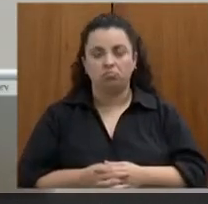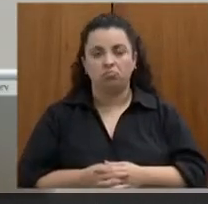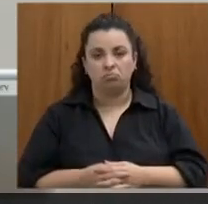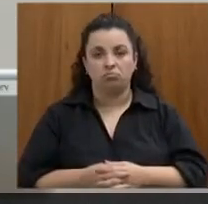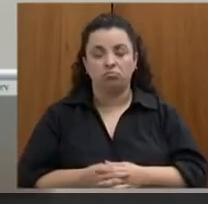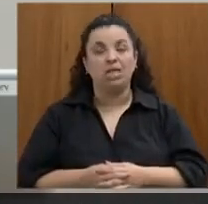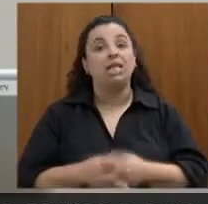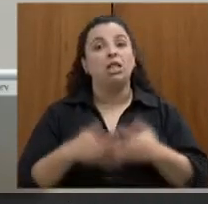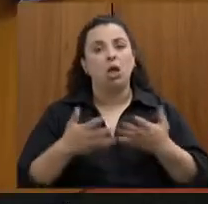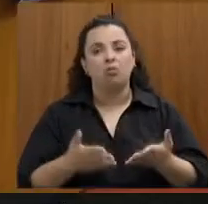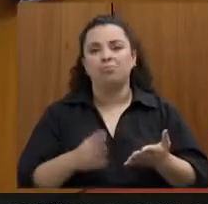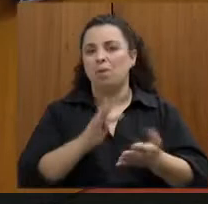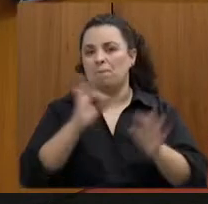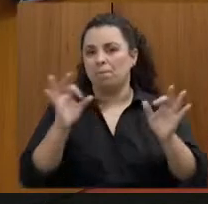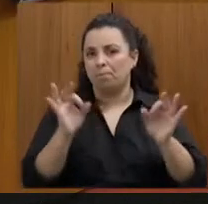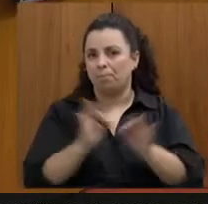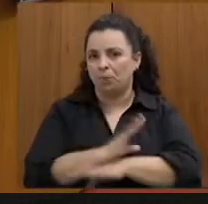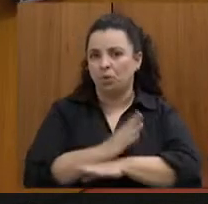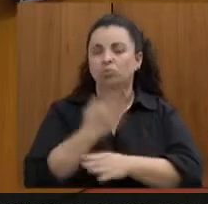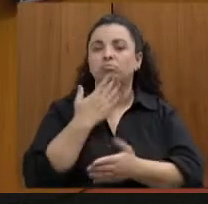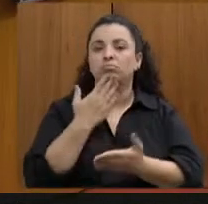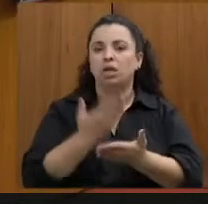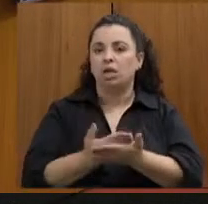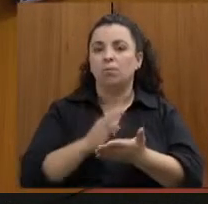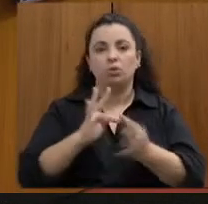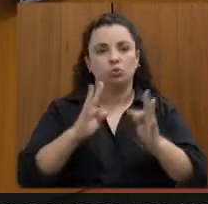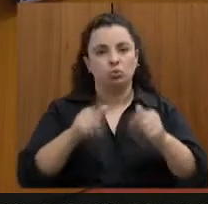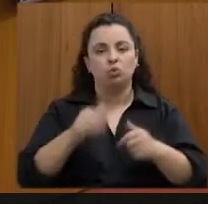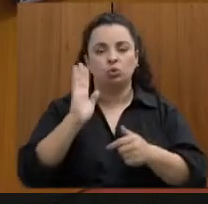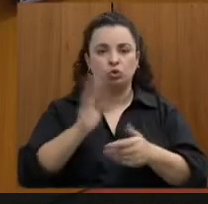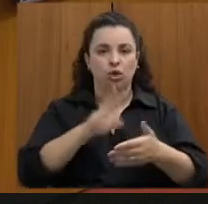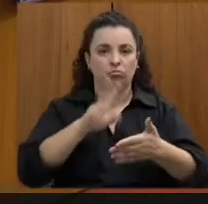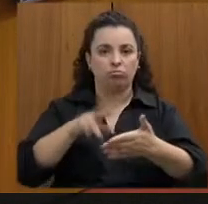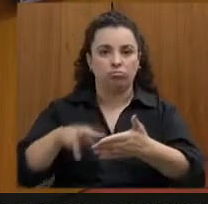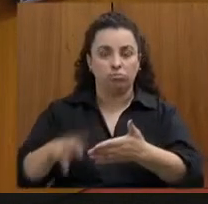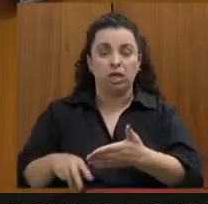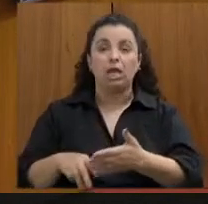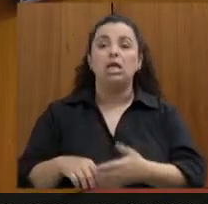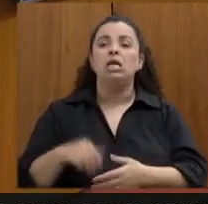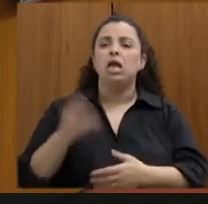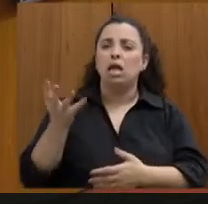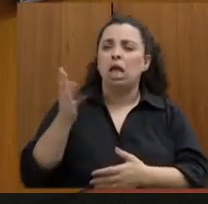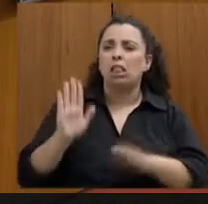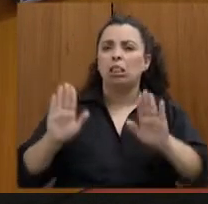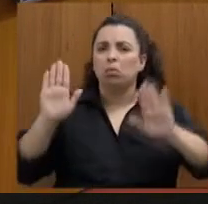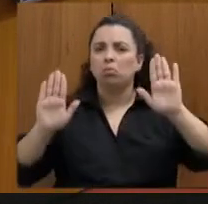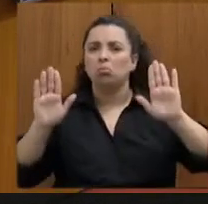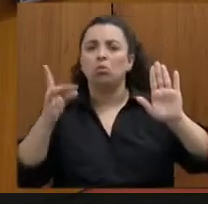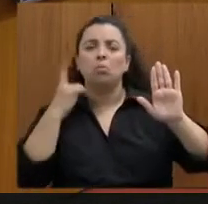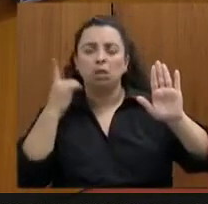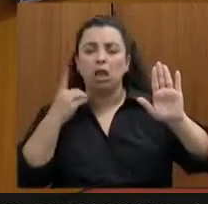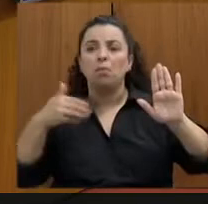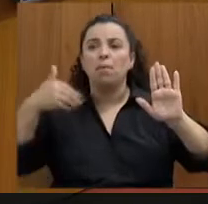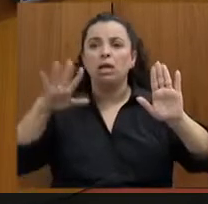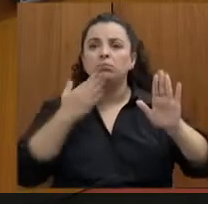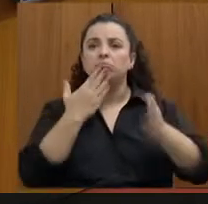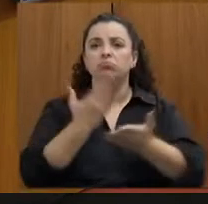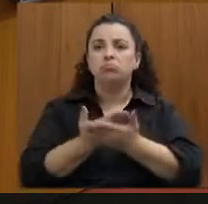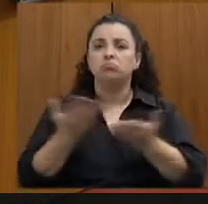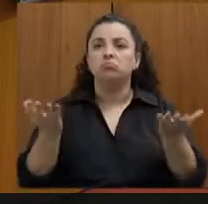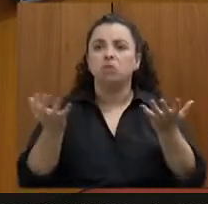São esses os requerimentos tirados. Indago aos deputados e deputadas se gostariam de providenciar mais algum.